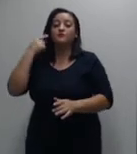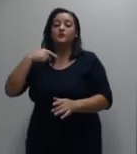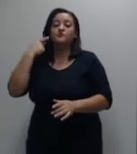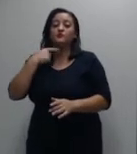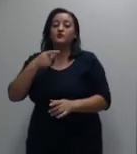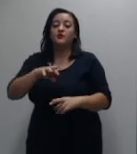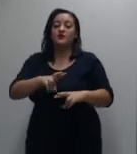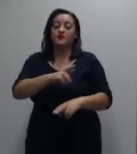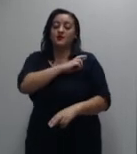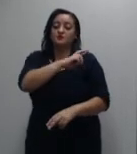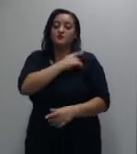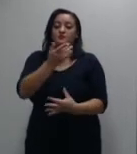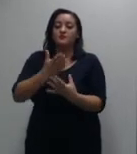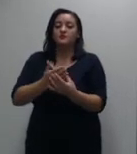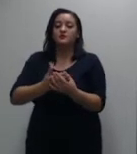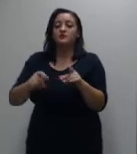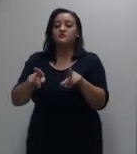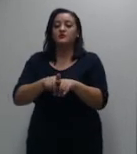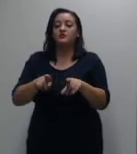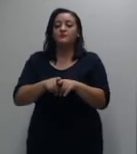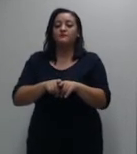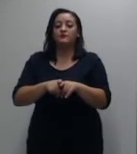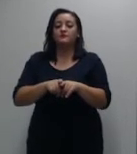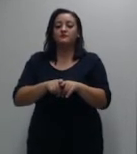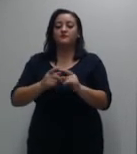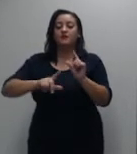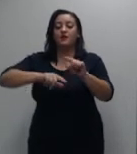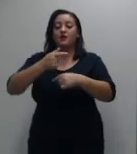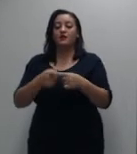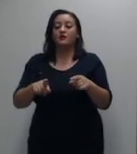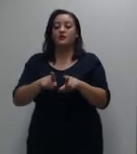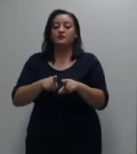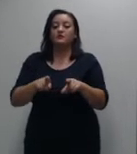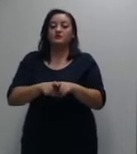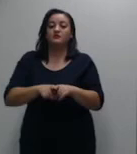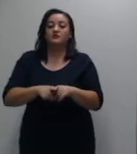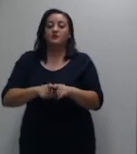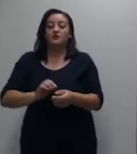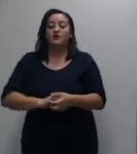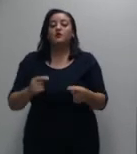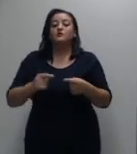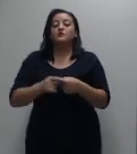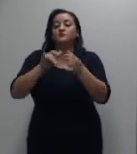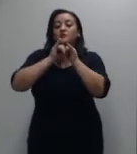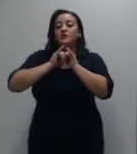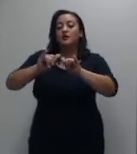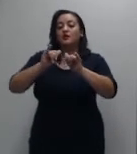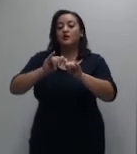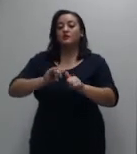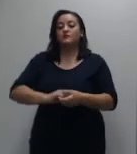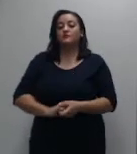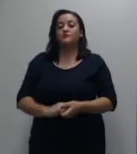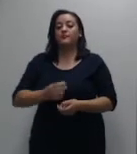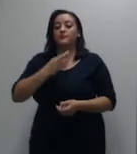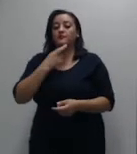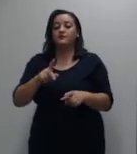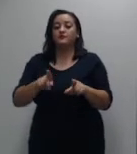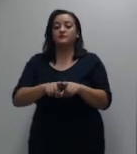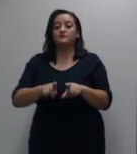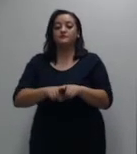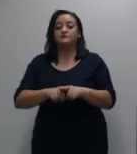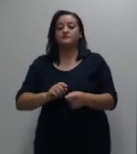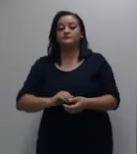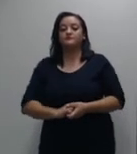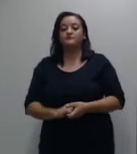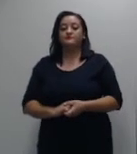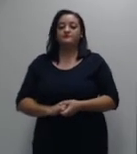causa Além disso é um preço declarado no resultado da demanda por essas